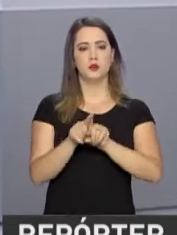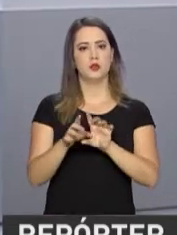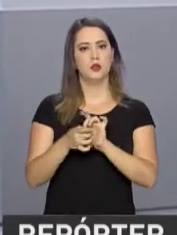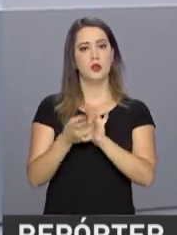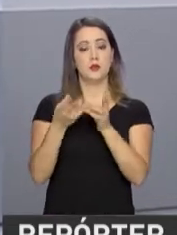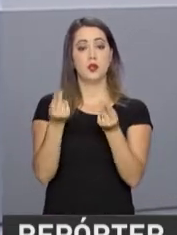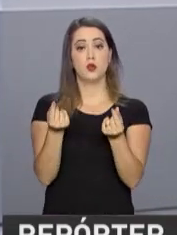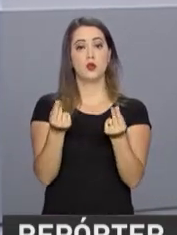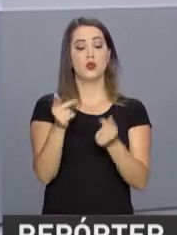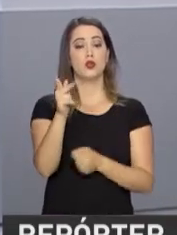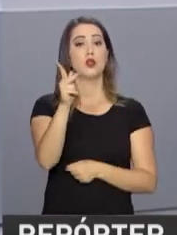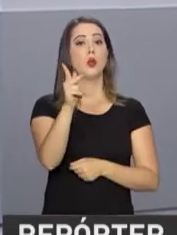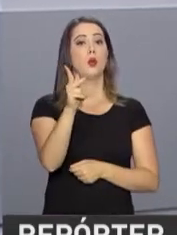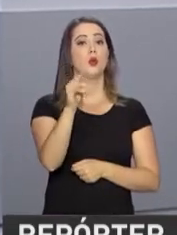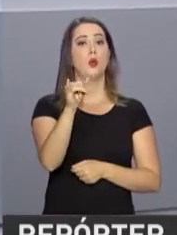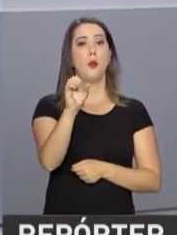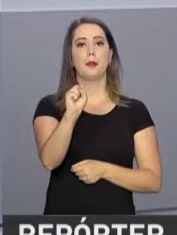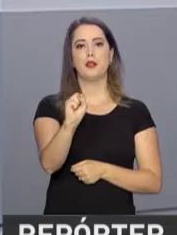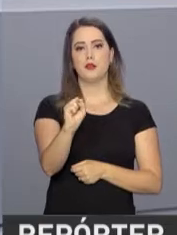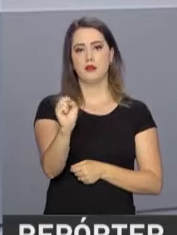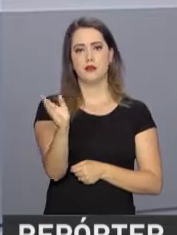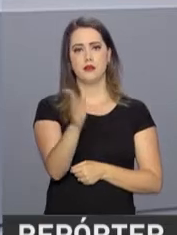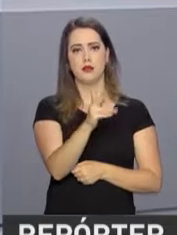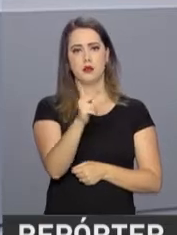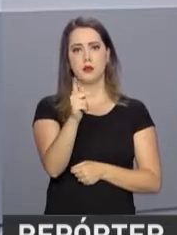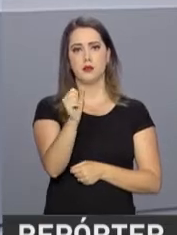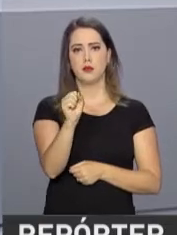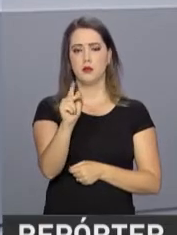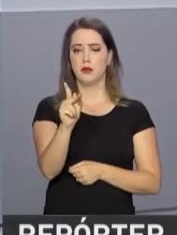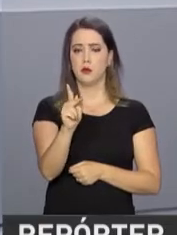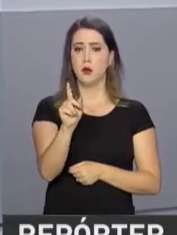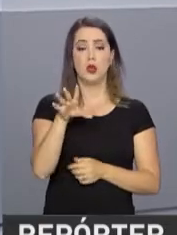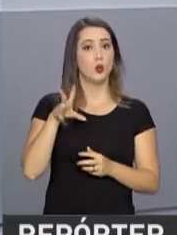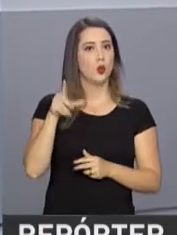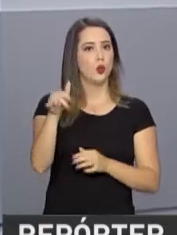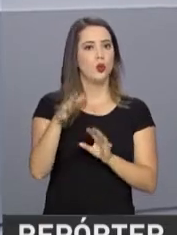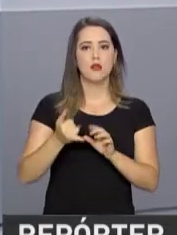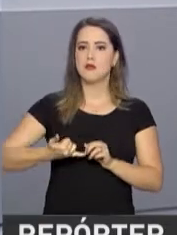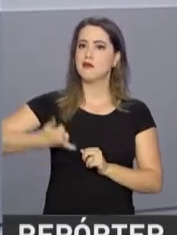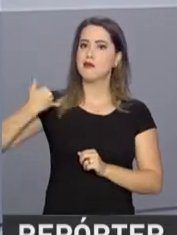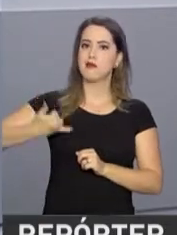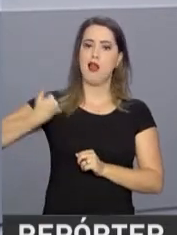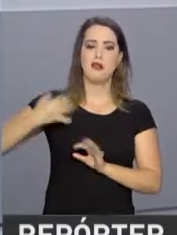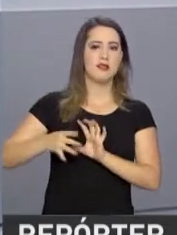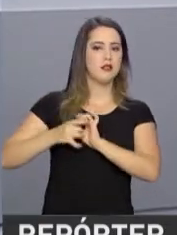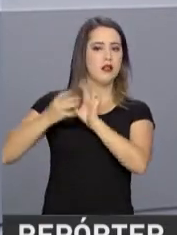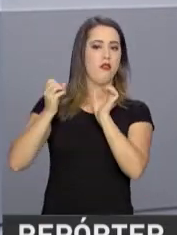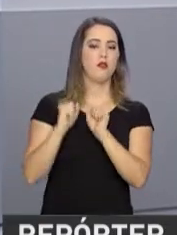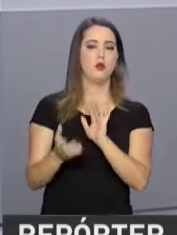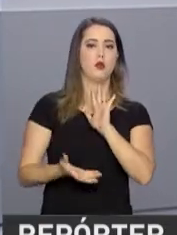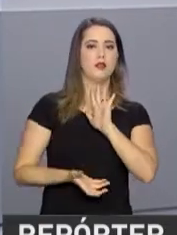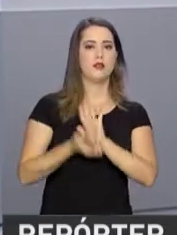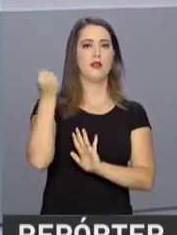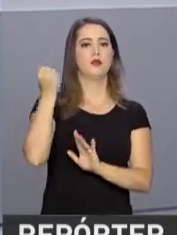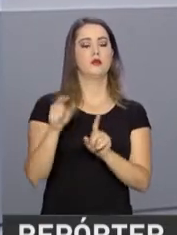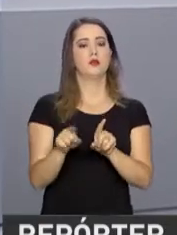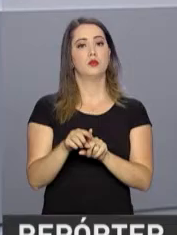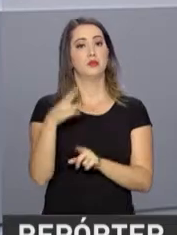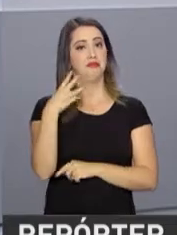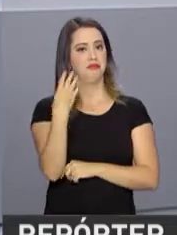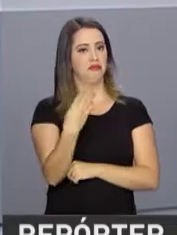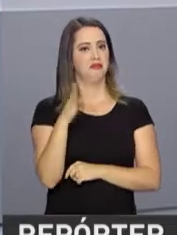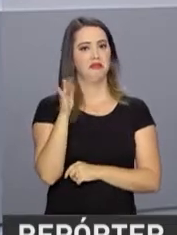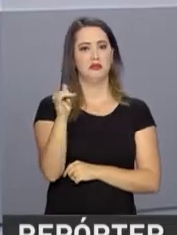liberação do pis pasep que passa a ser agora para todas as idades a medida deve injetar mais de 34 bilhões de reais